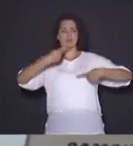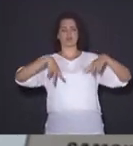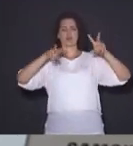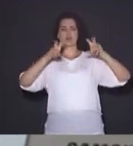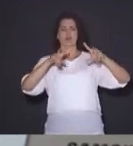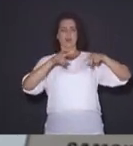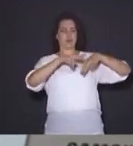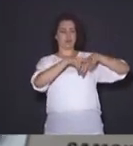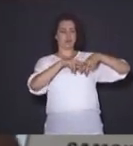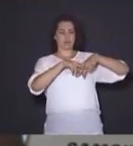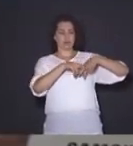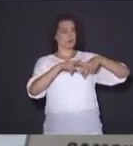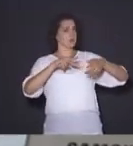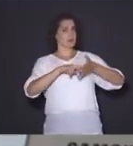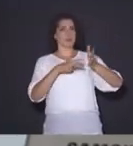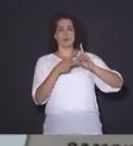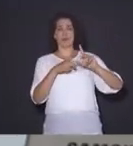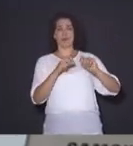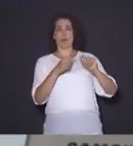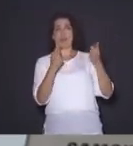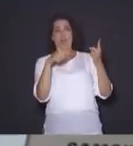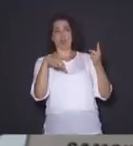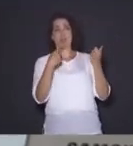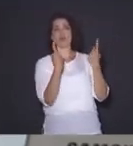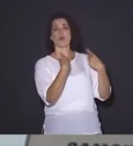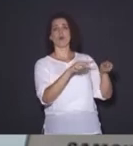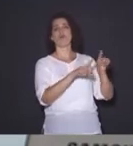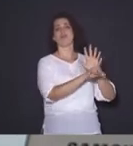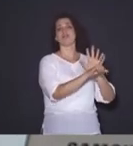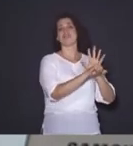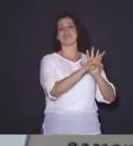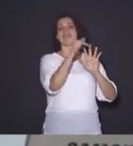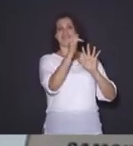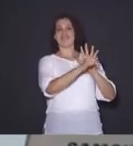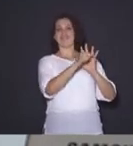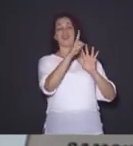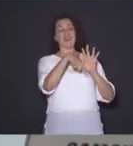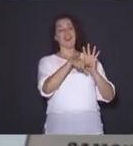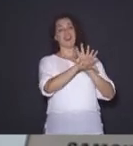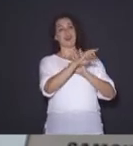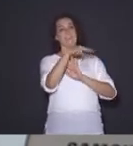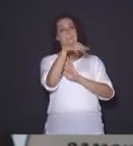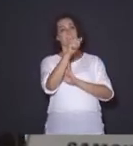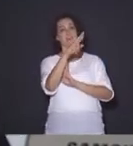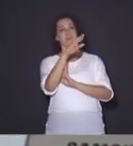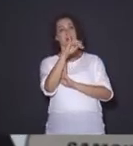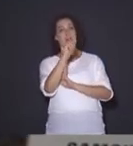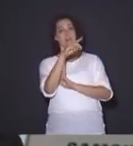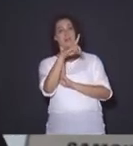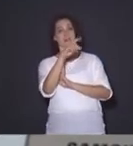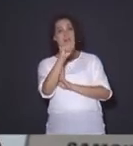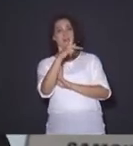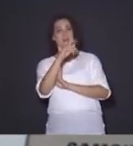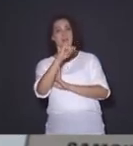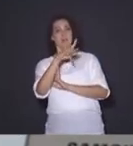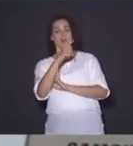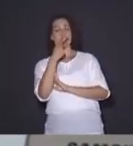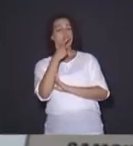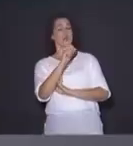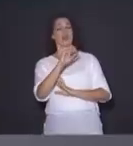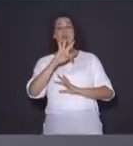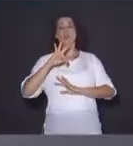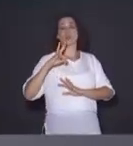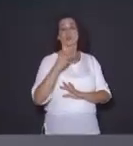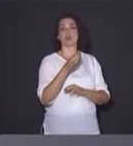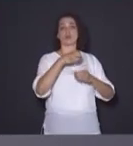mulher na verdade a gente está violando uma lei porque a lei maria da penha que é uma lei muito conhecida diz que todos os currículos tem